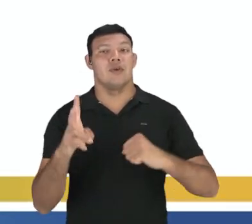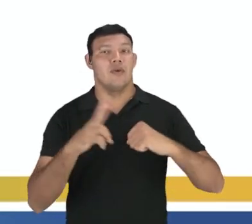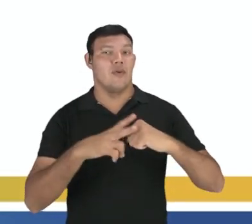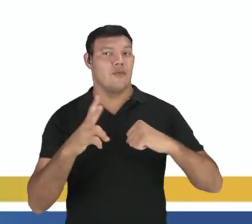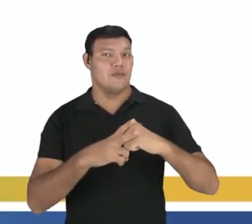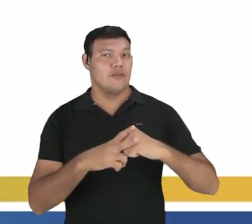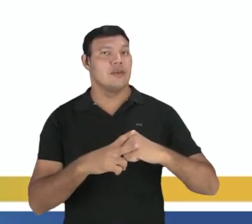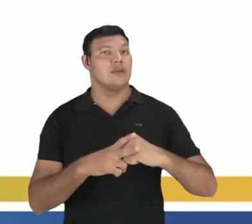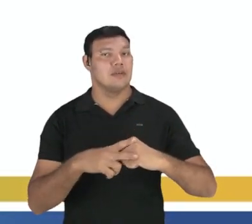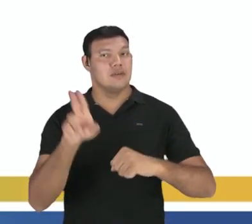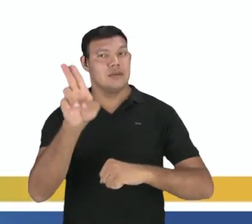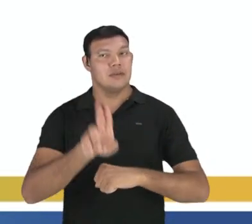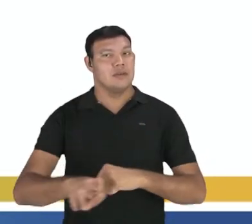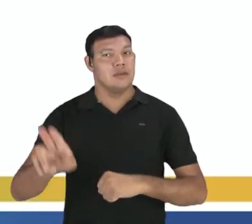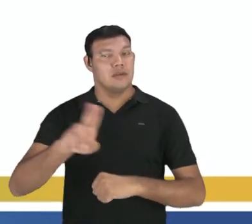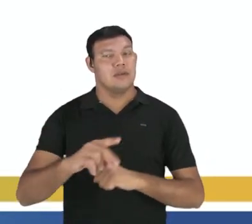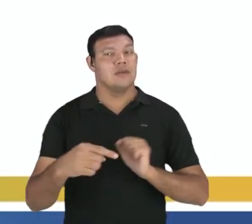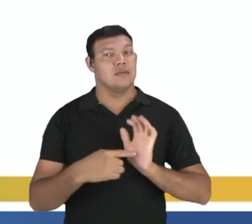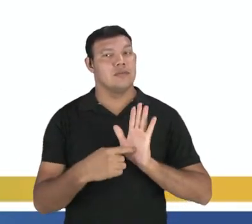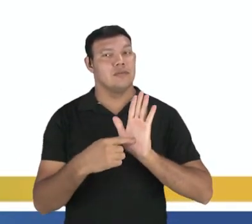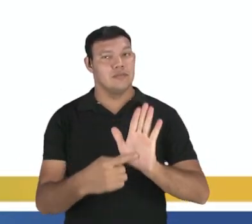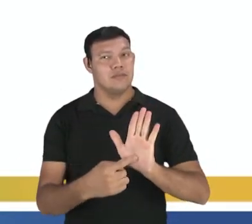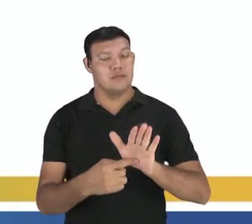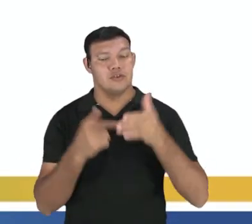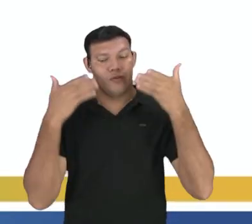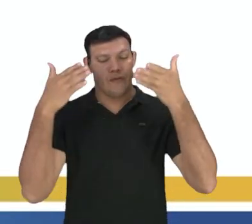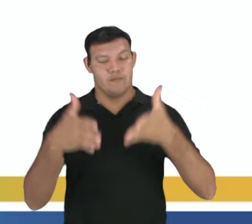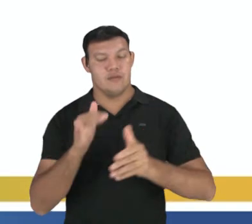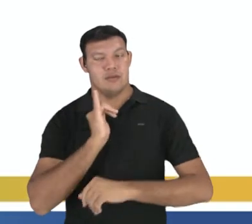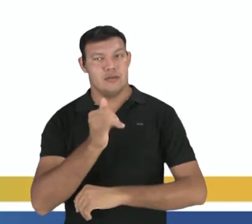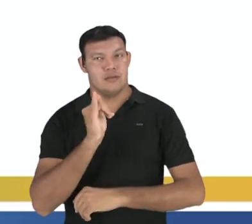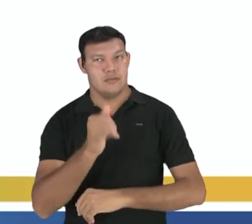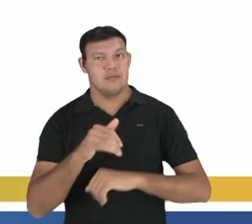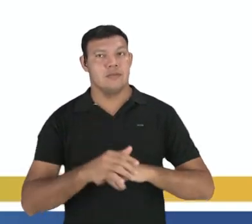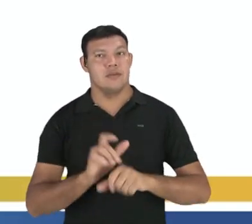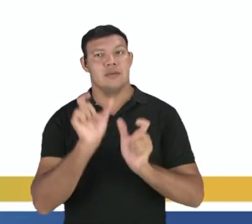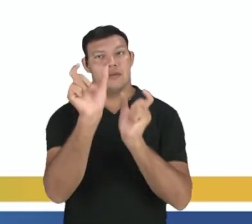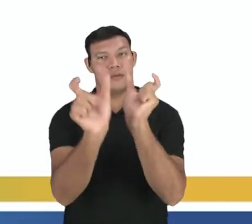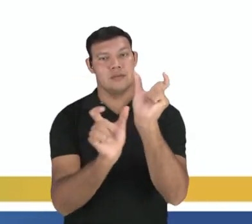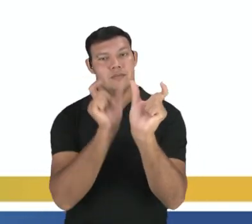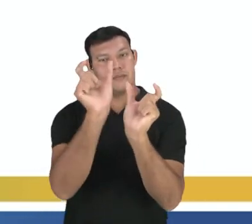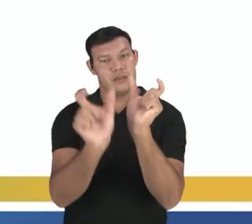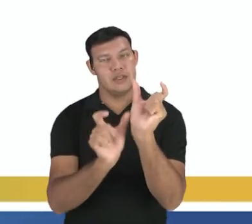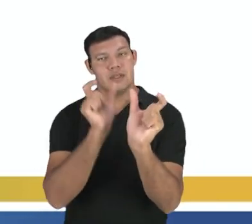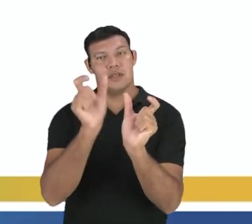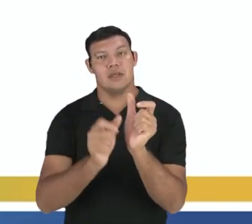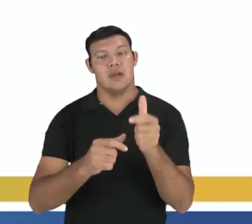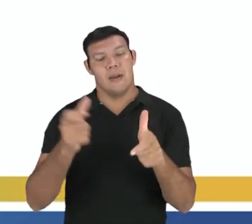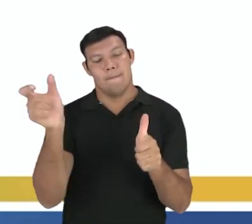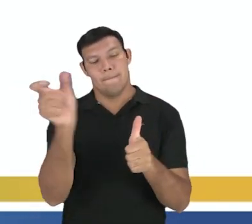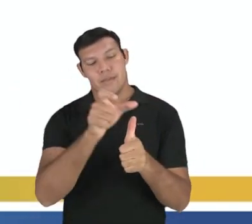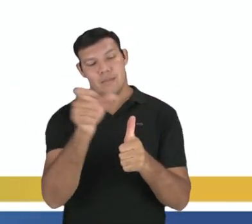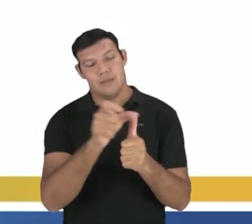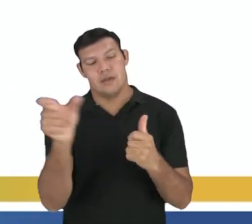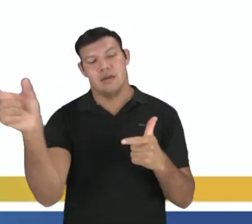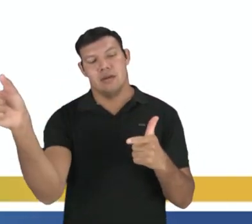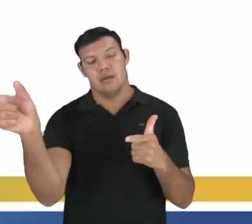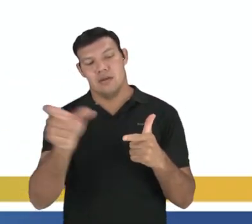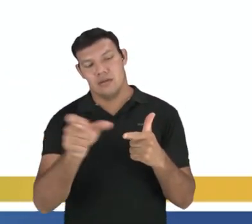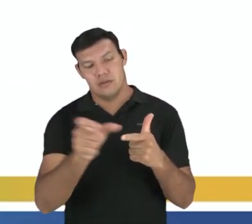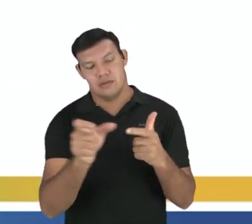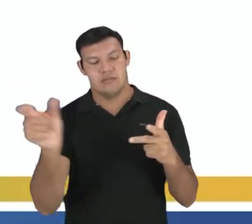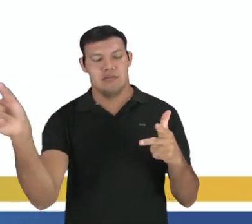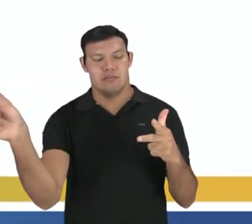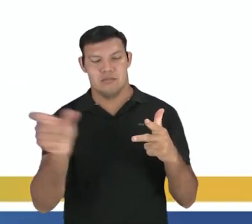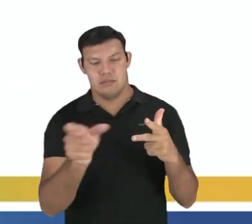os verbos também são utilizados para indicar o foco narrativo, porque eu tenho a conjugação dos verbos em primeira, segunda, terceira